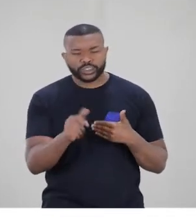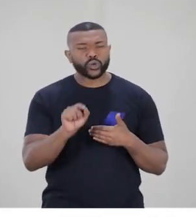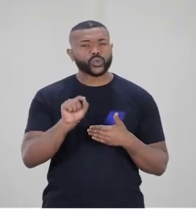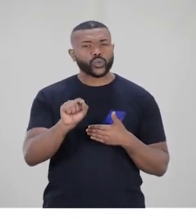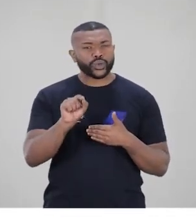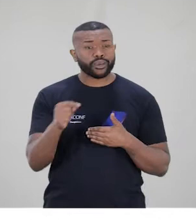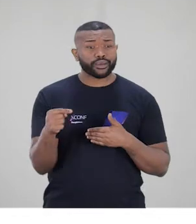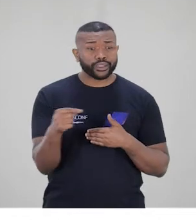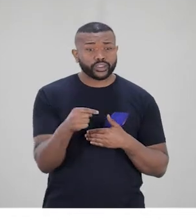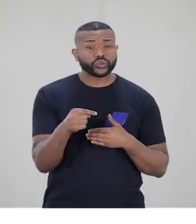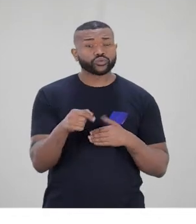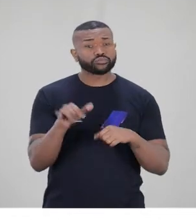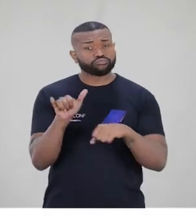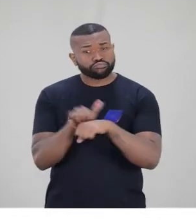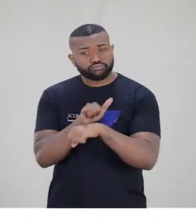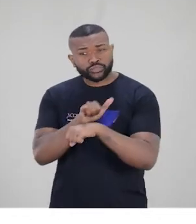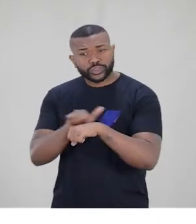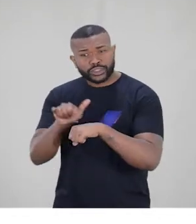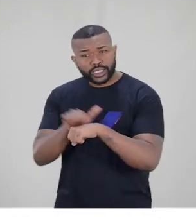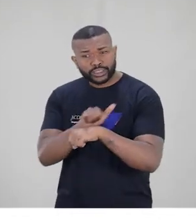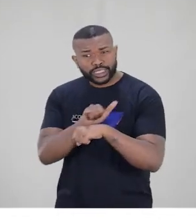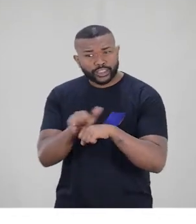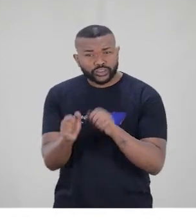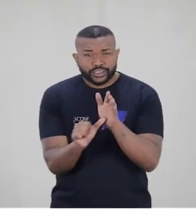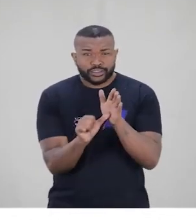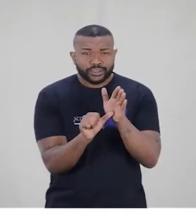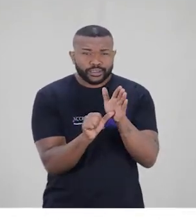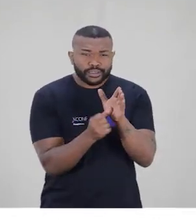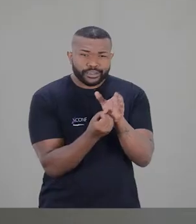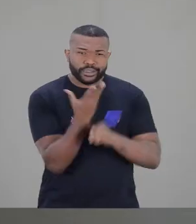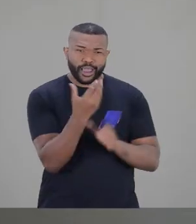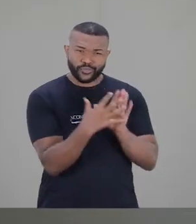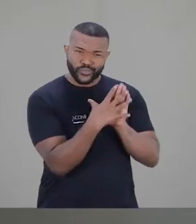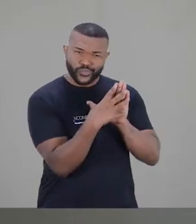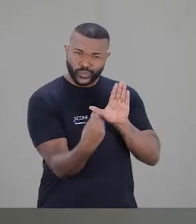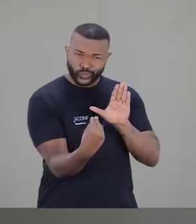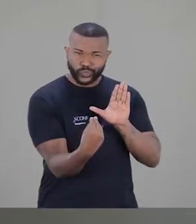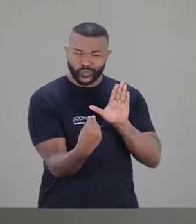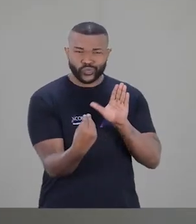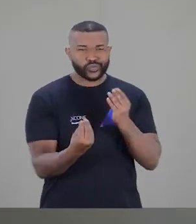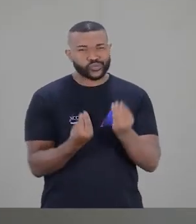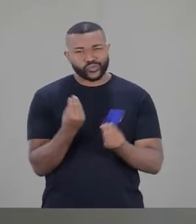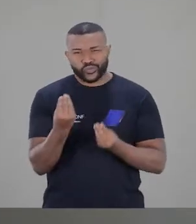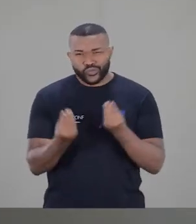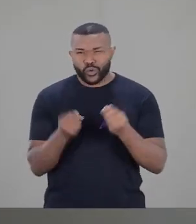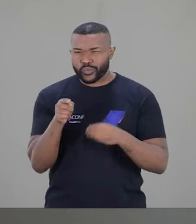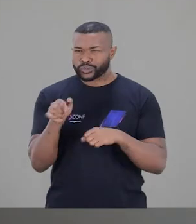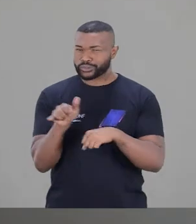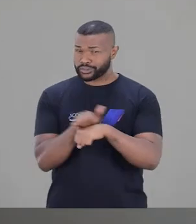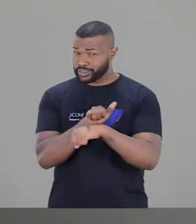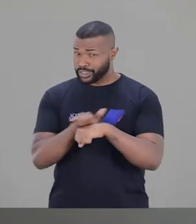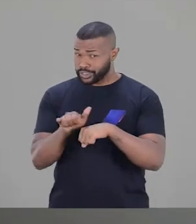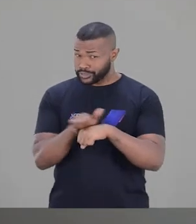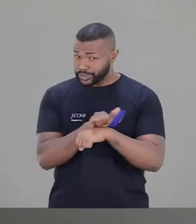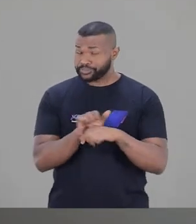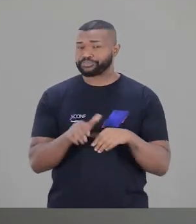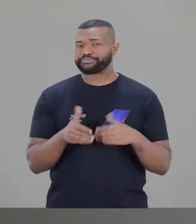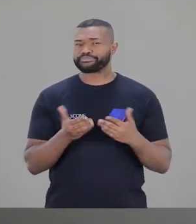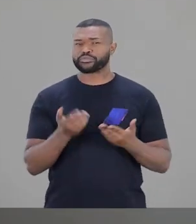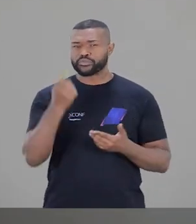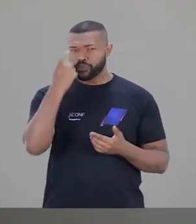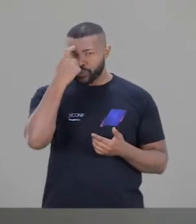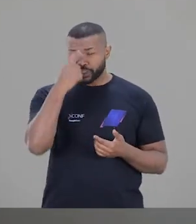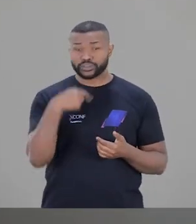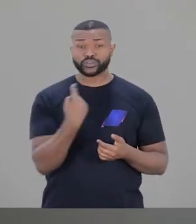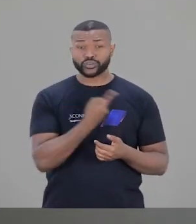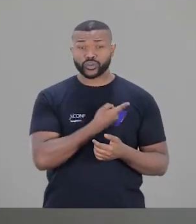partiu desse inventário para uma estratégia de modularização. E como que é essa estratégia? Então,